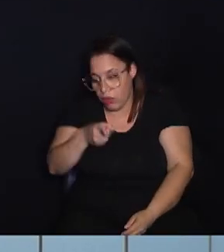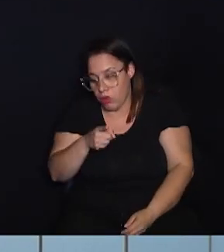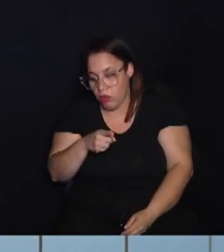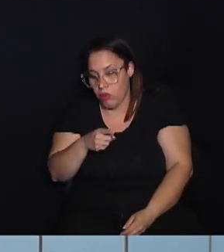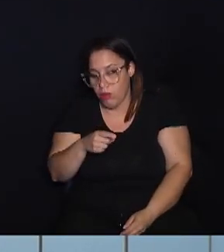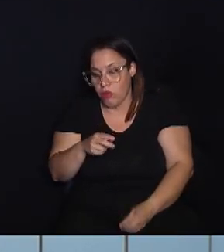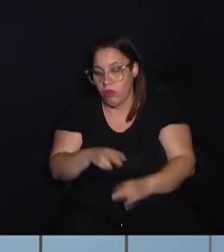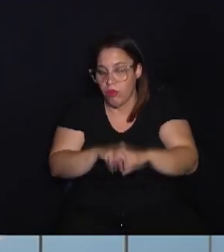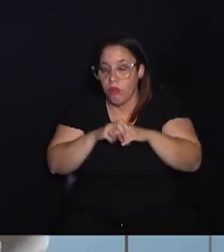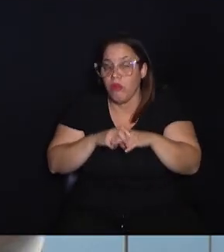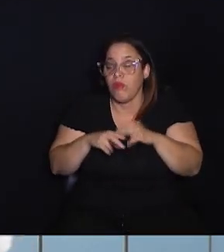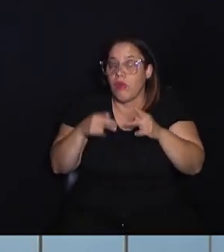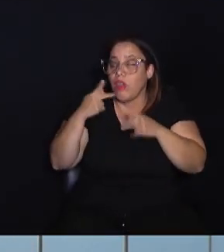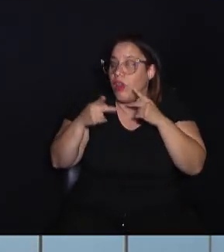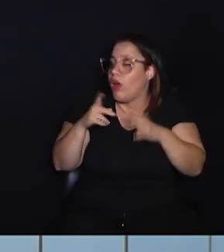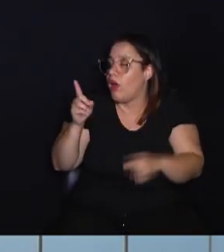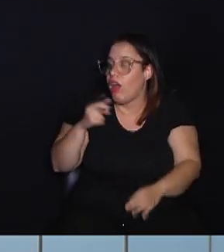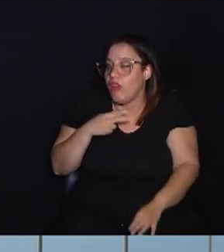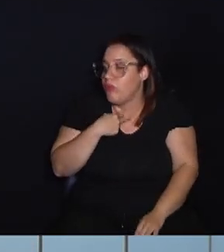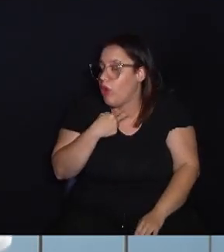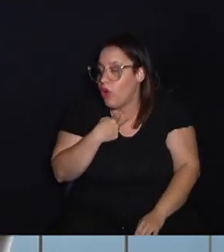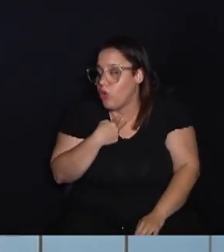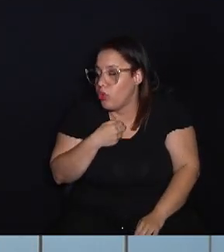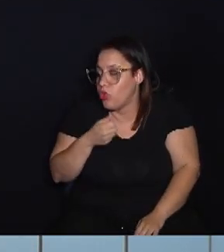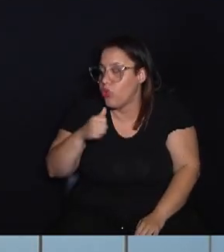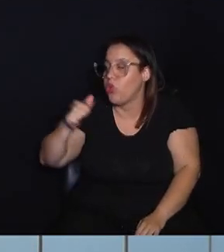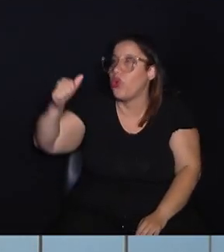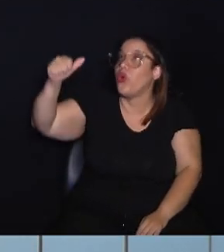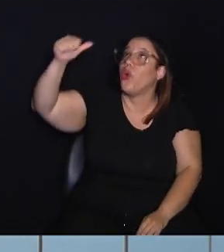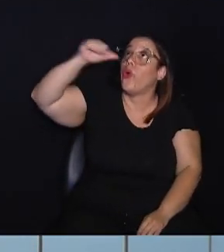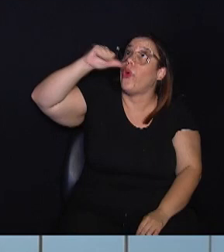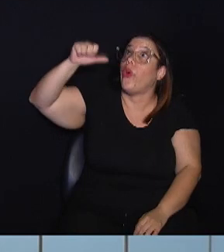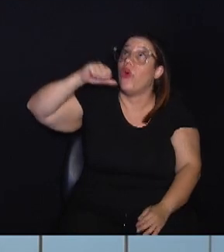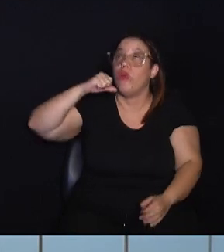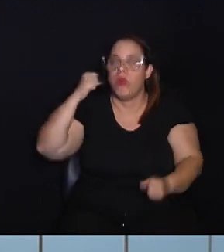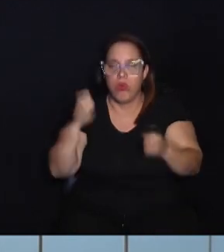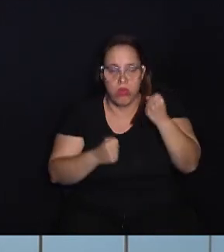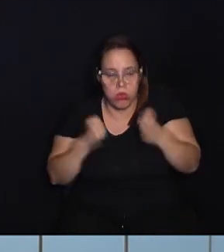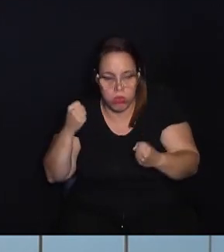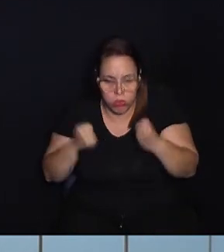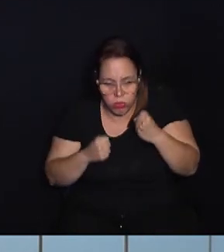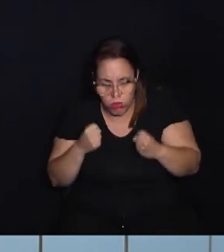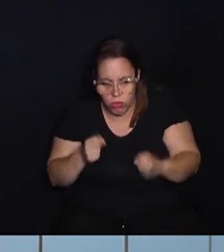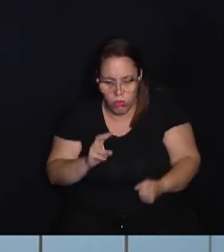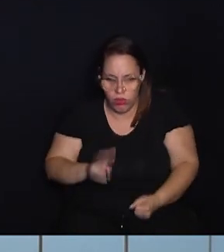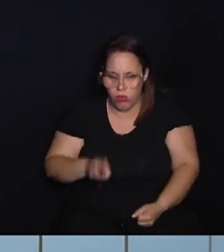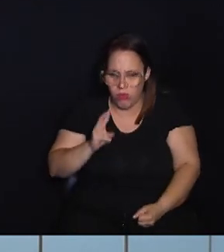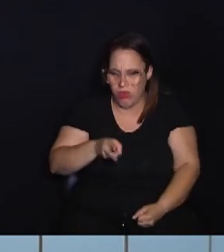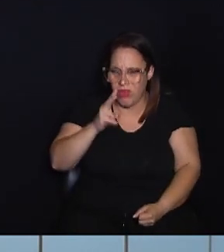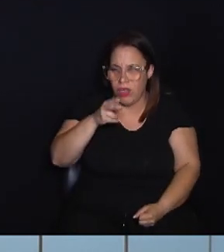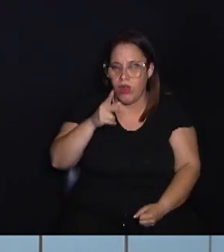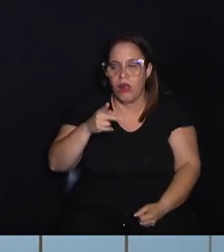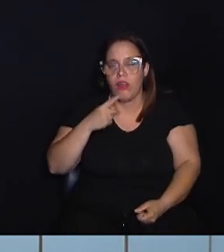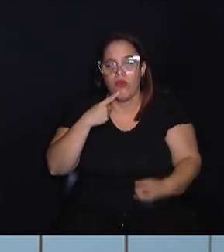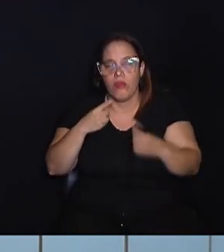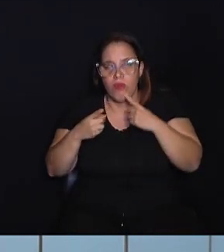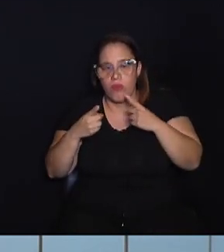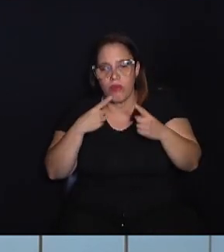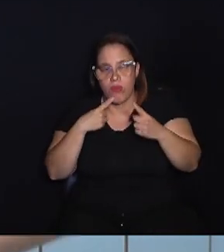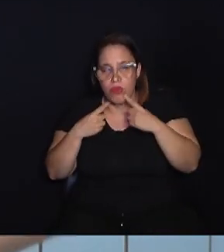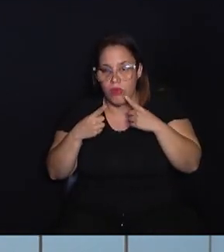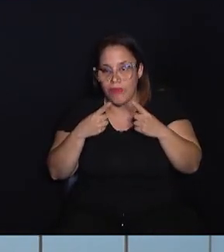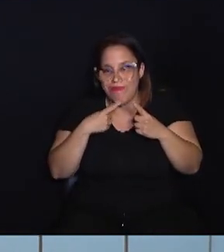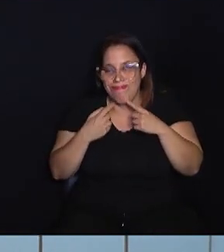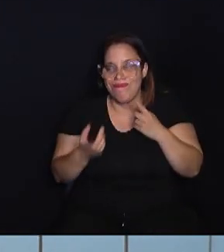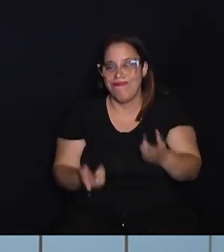Por isso o pai falou, você não pode beber, você não pode dirigir, por causa disso, sempre com diálogo, né? Aliás,